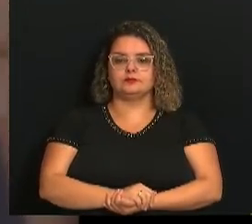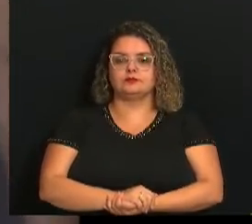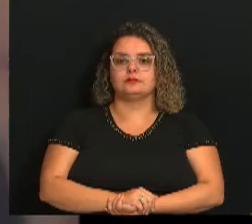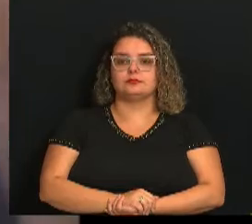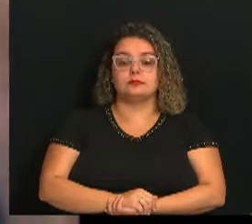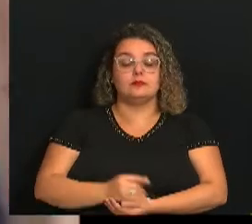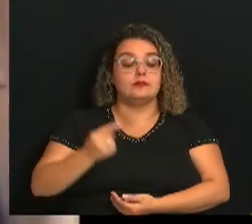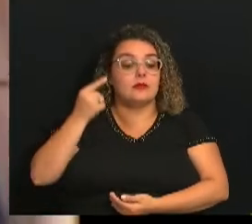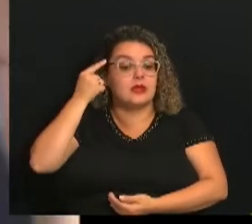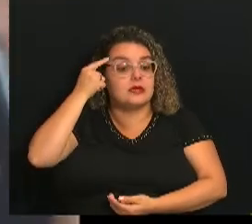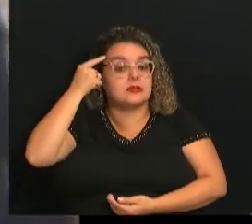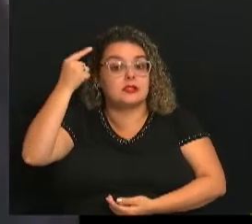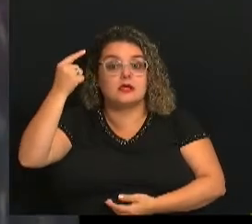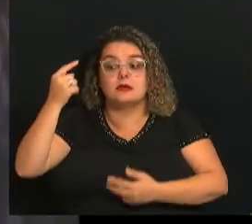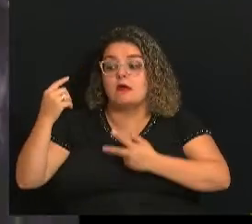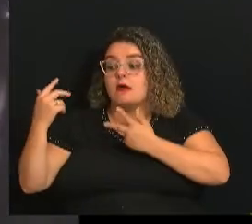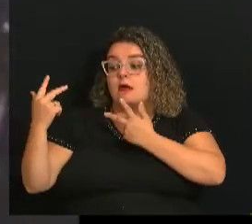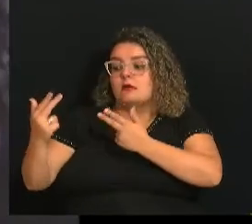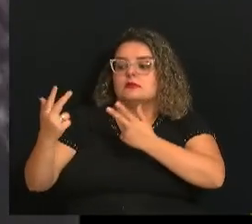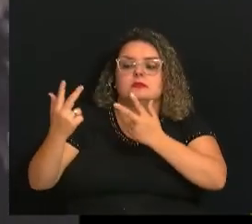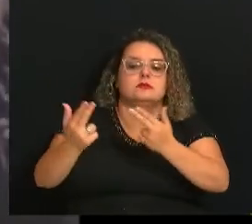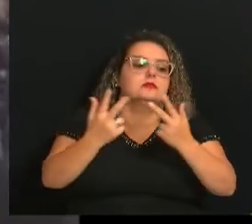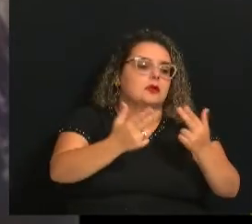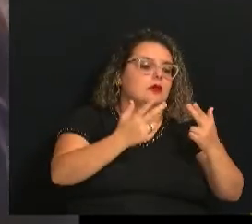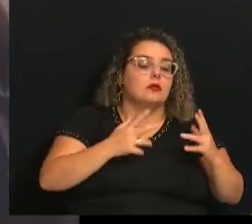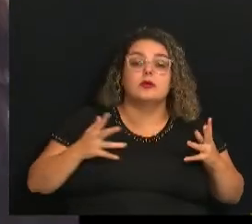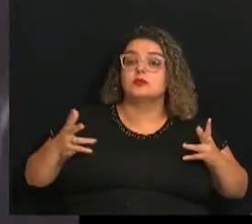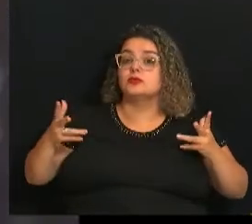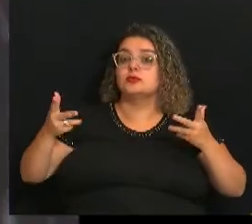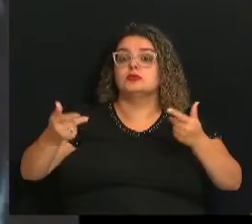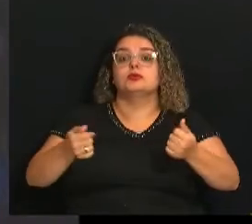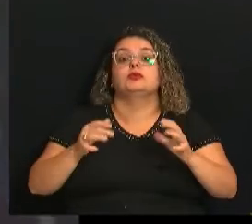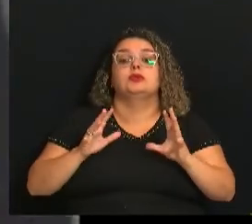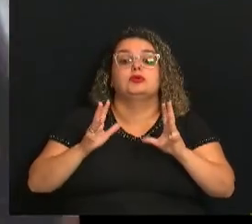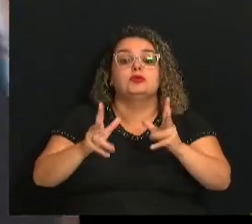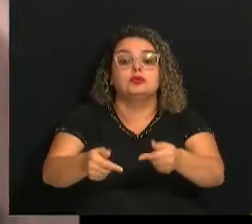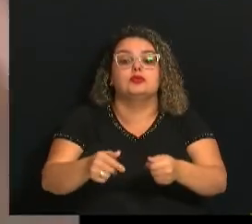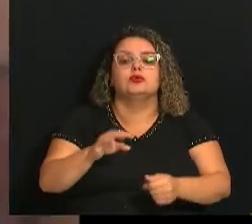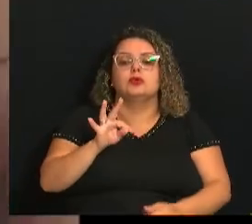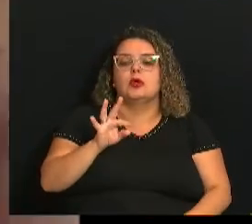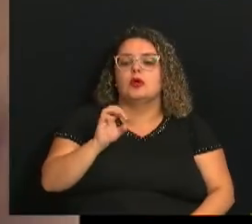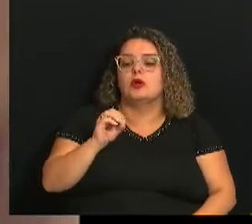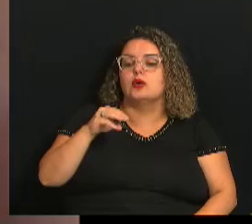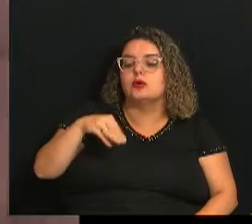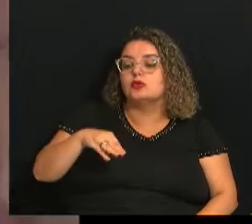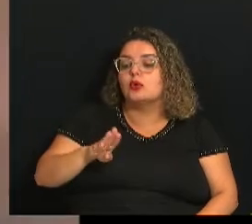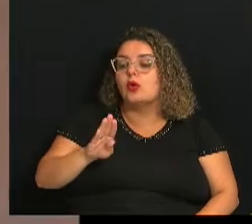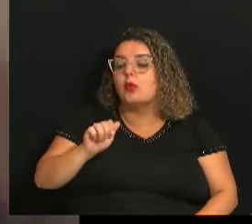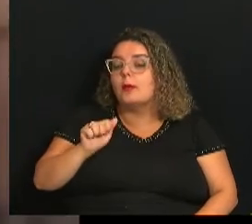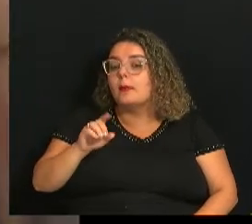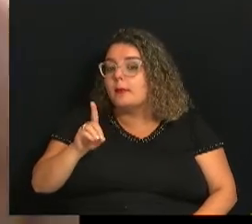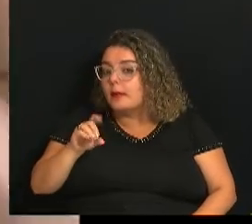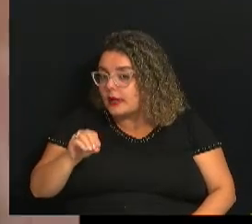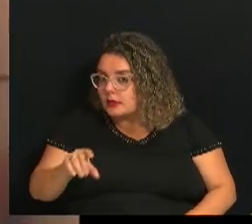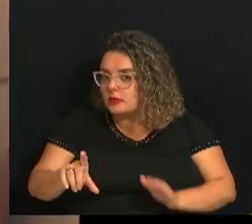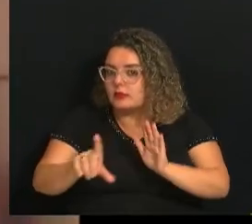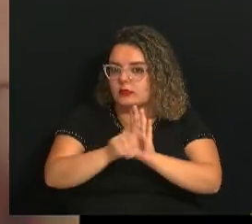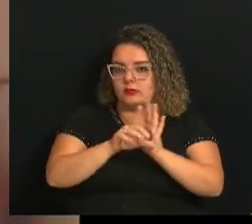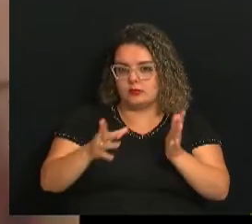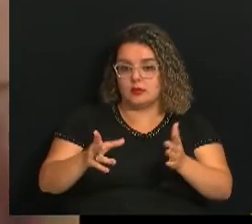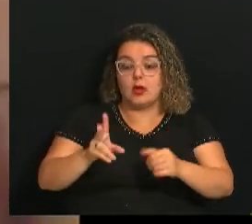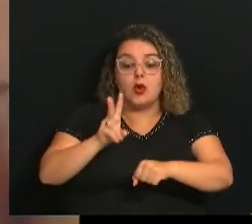essa ideia construída que o que é tombado efetivamente pelas leis de tombamento, que é